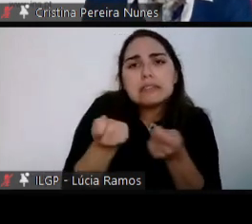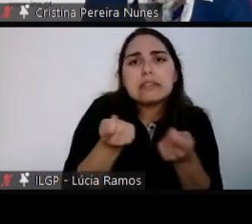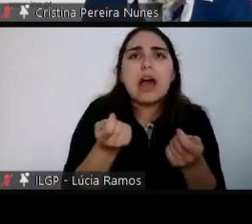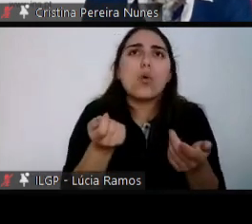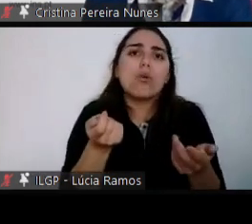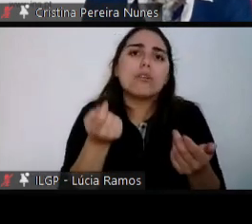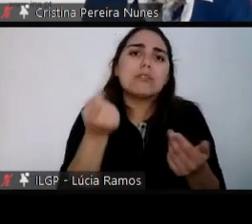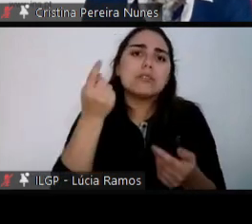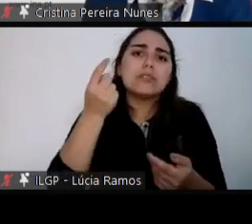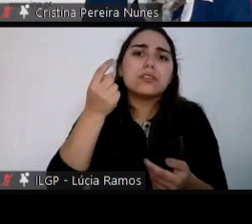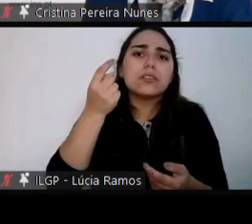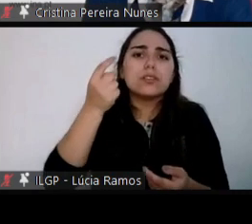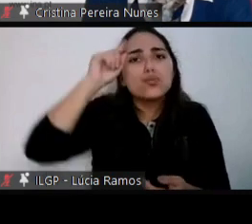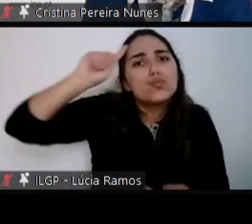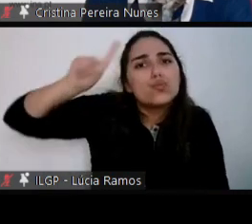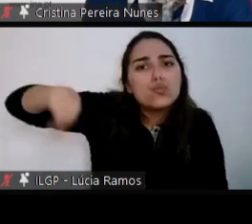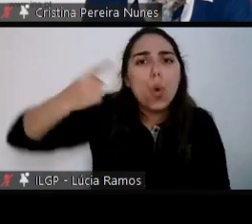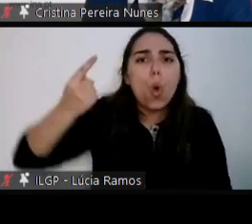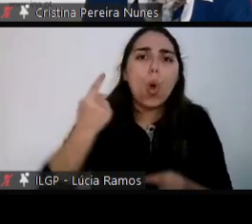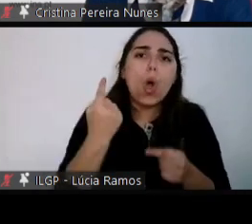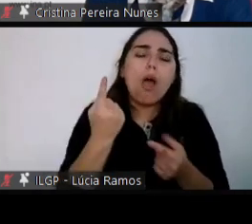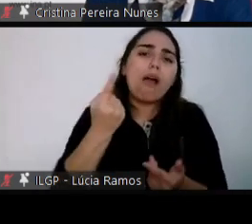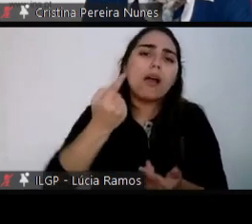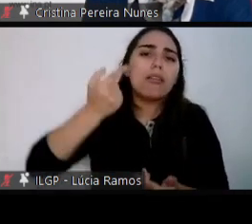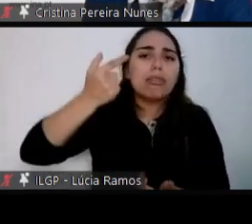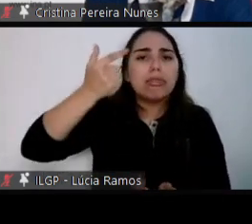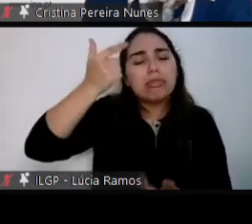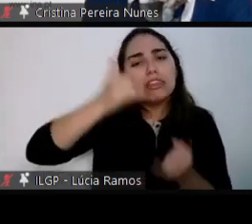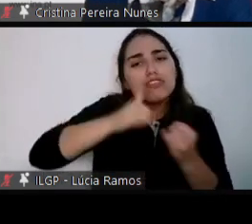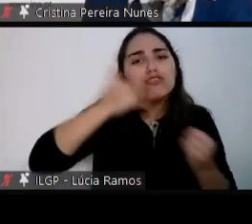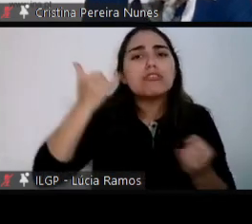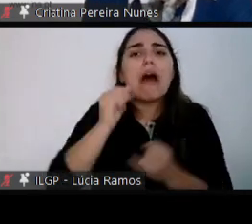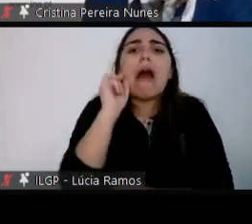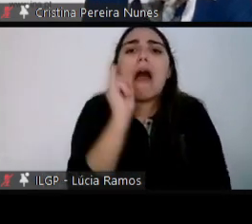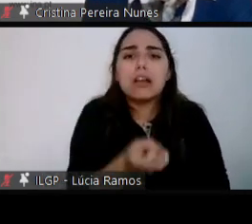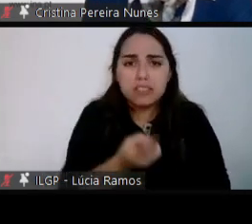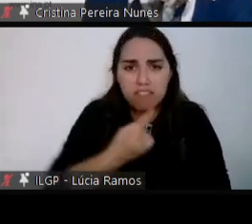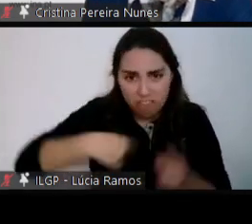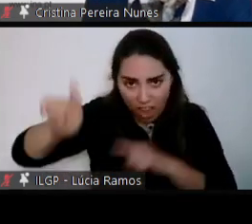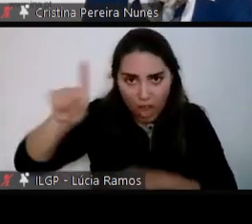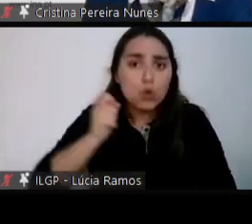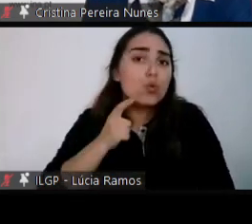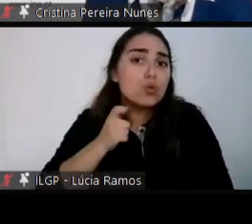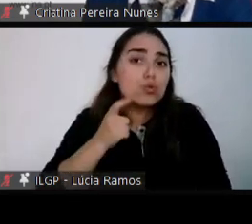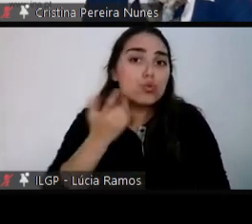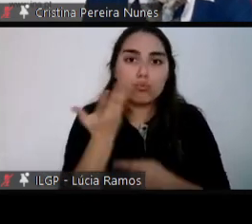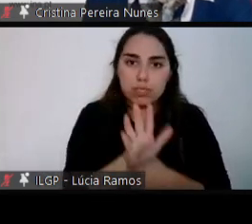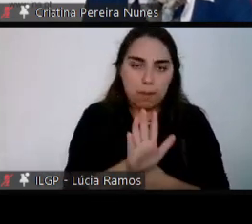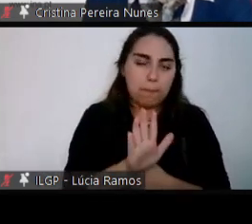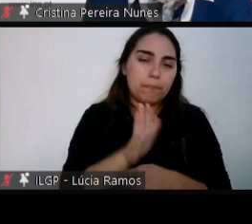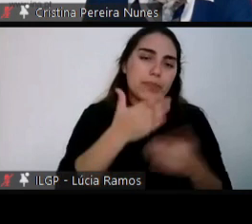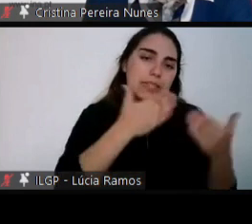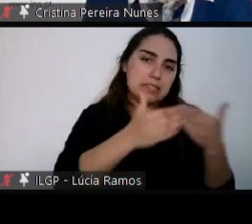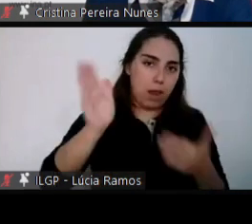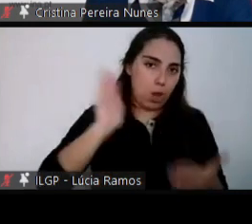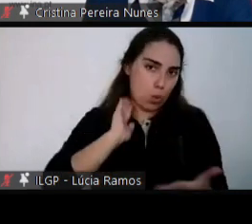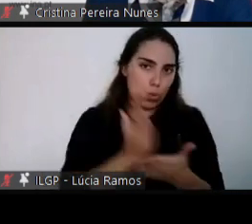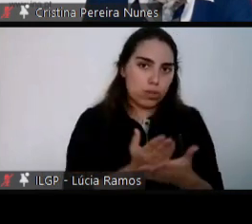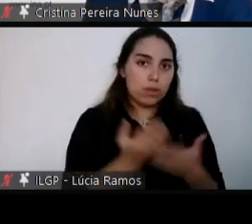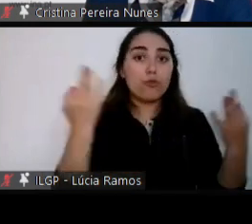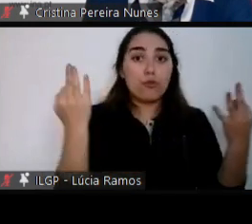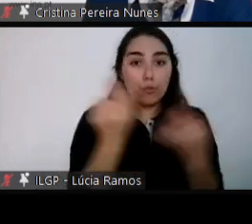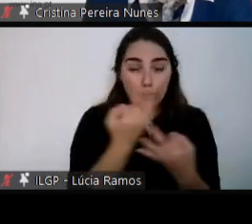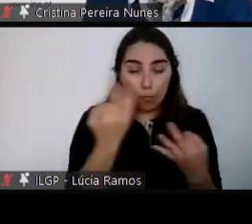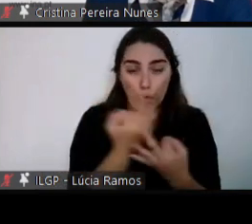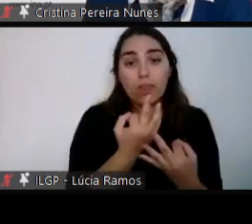cursos? Eu vou dar 3 exemplos, muito simples. Olha, a semana passada estive a dar um curso de inteligência artificial, que está ligado a um protocolo com a